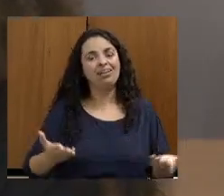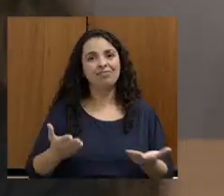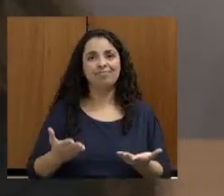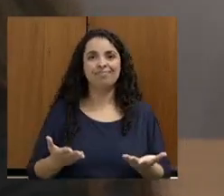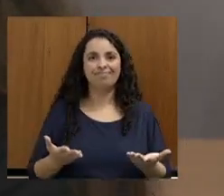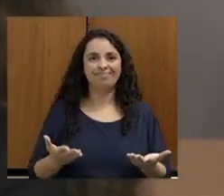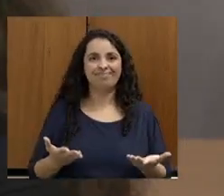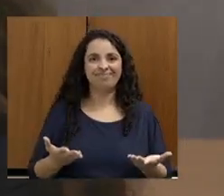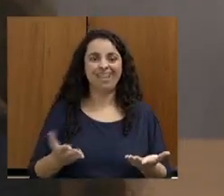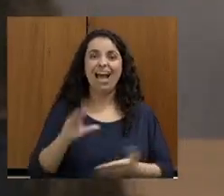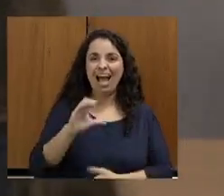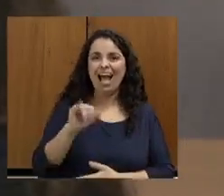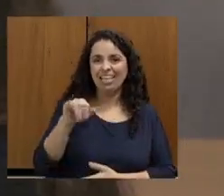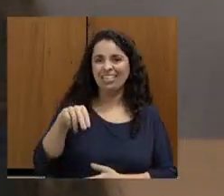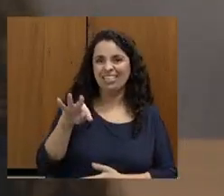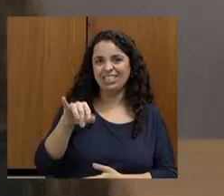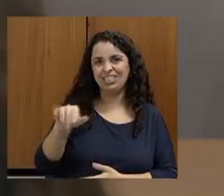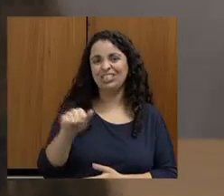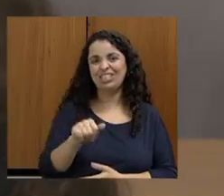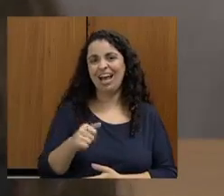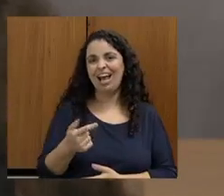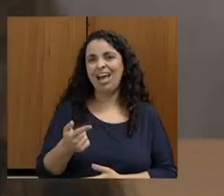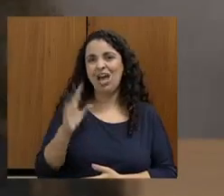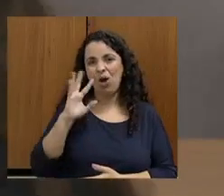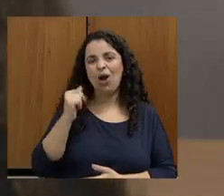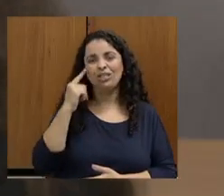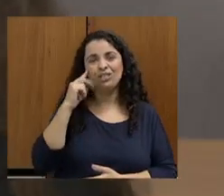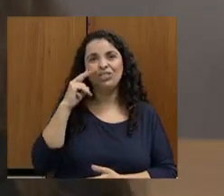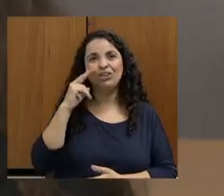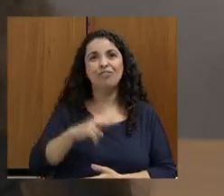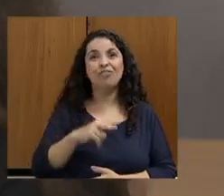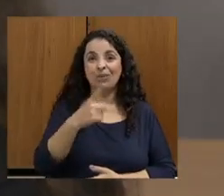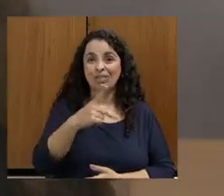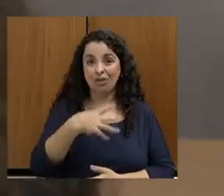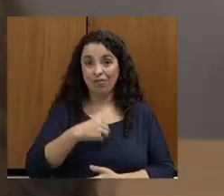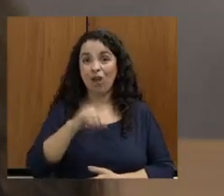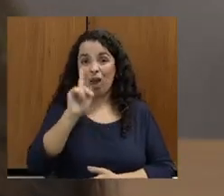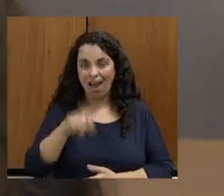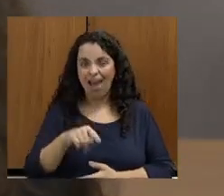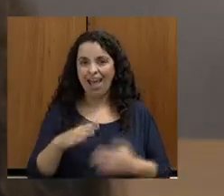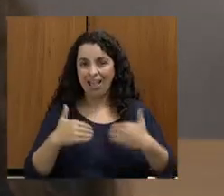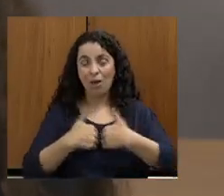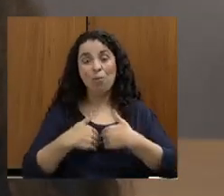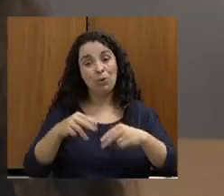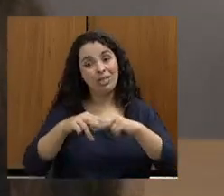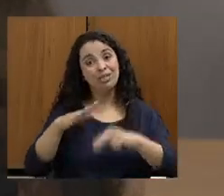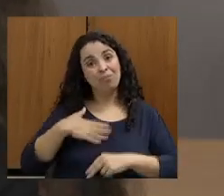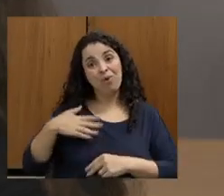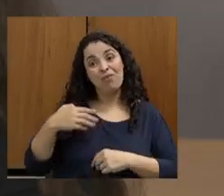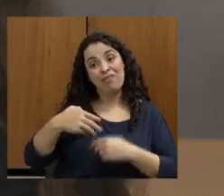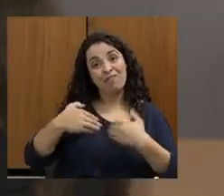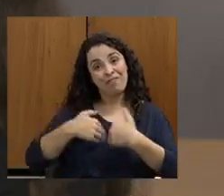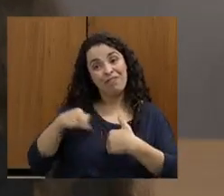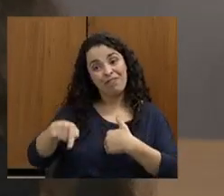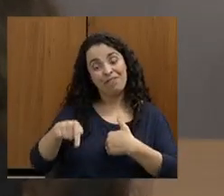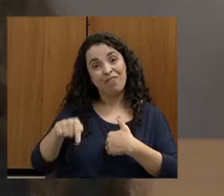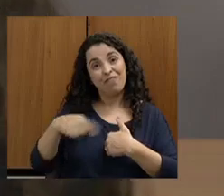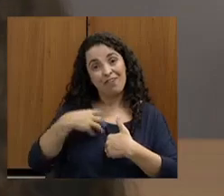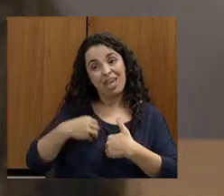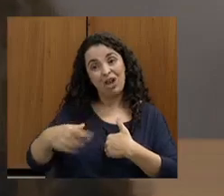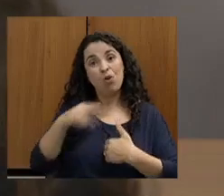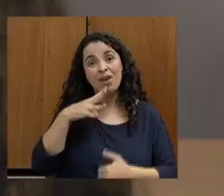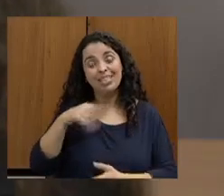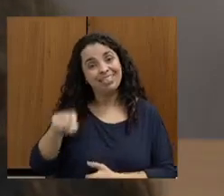Cíntia deve ter visto o que seu menino era até, e por causa do meu filho, porque eu tive várias reuniões, eu tentei abrir,